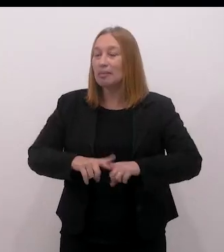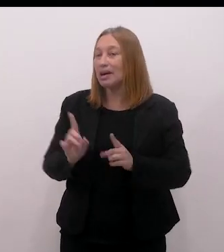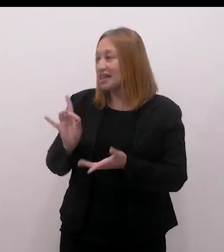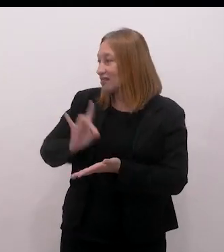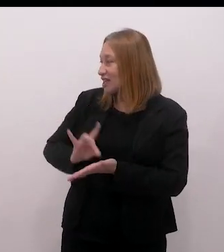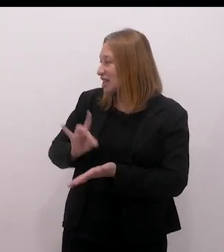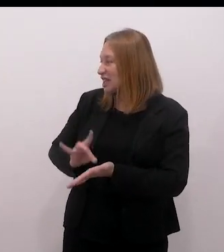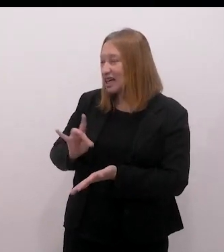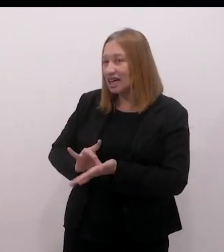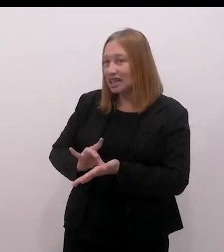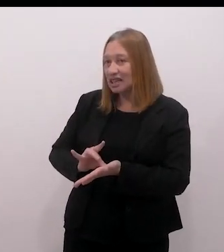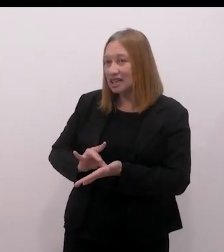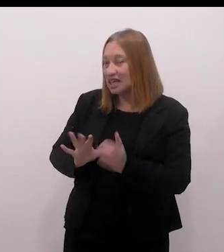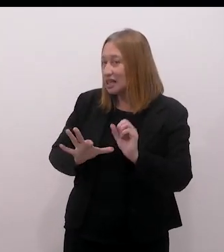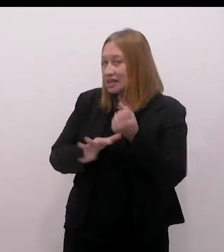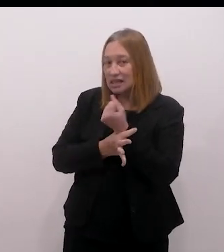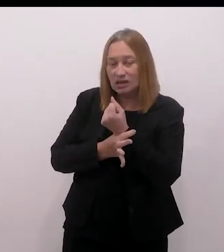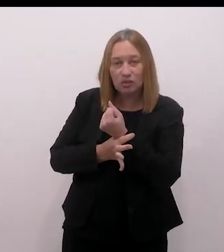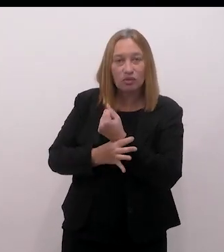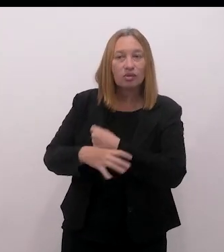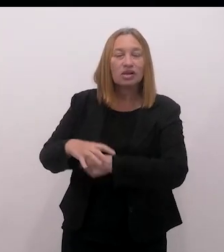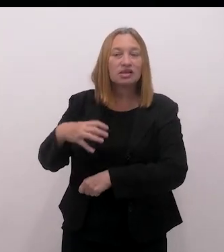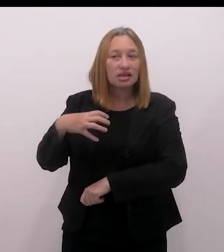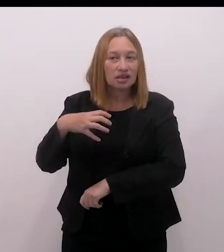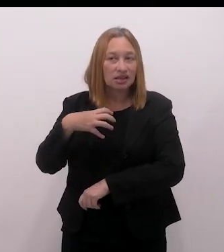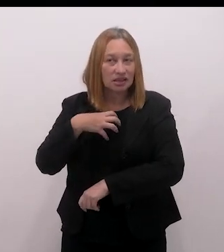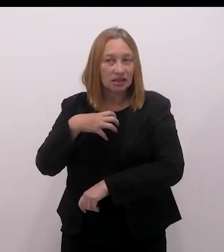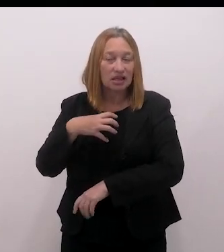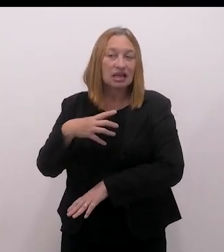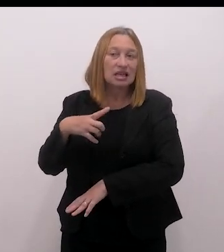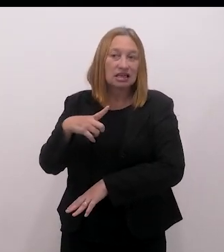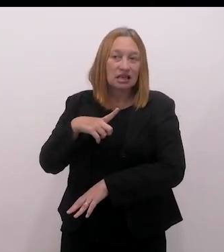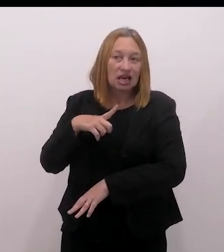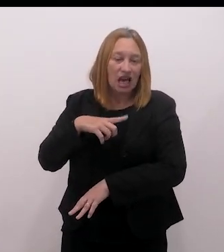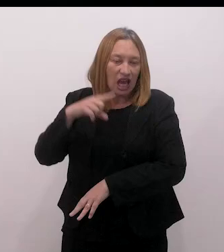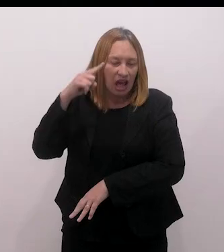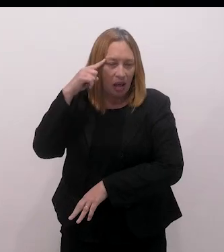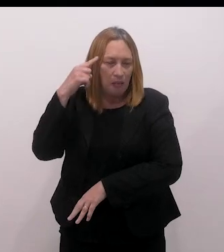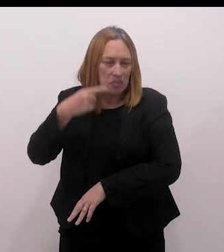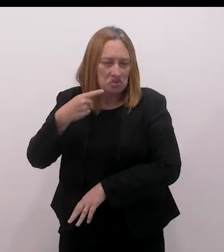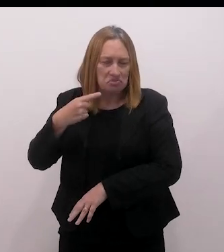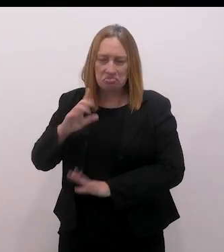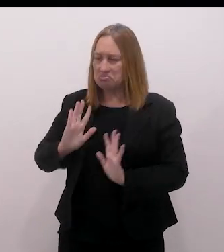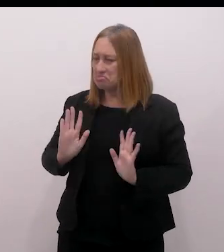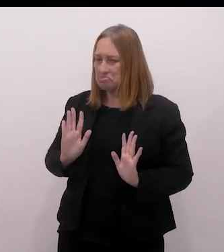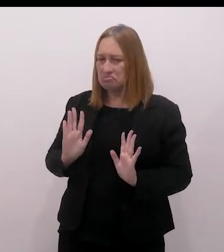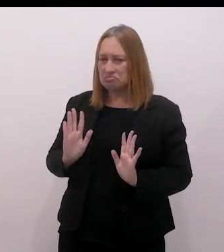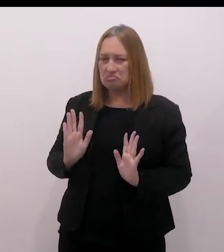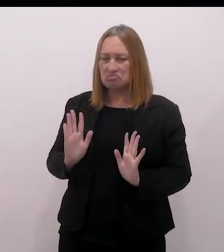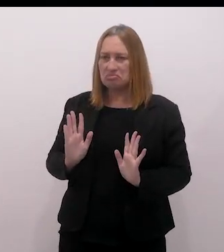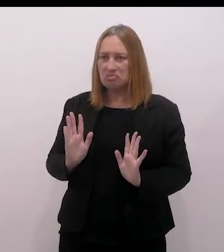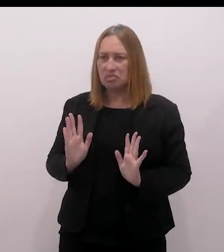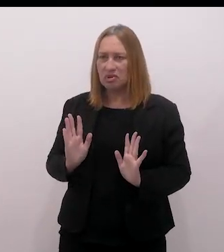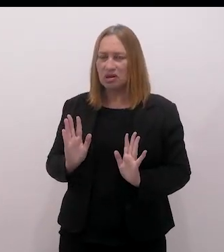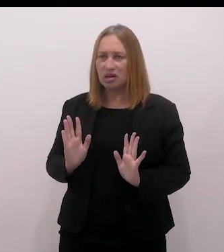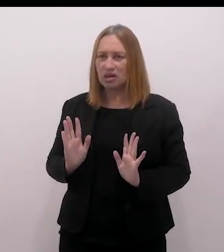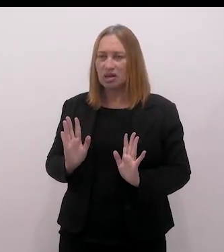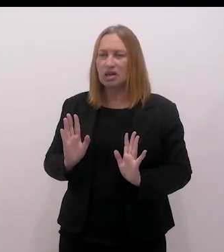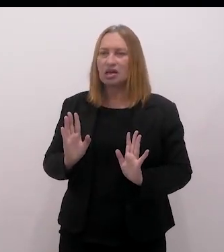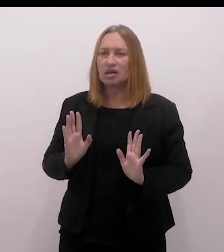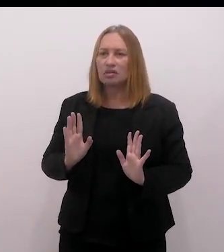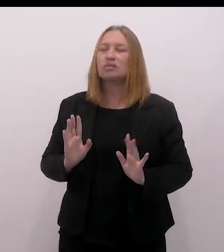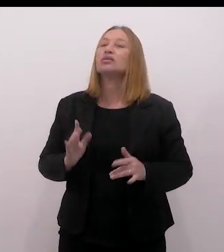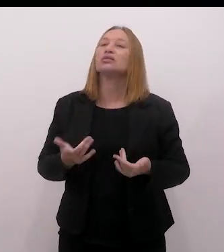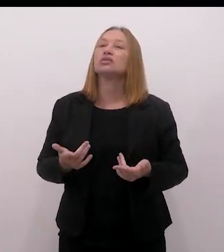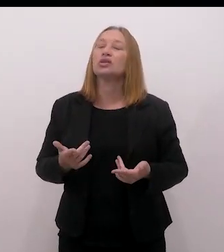mas que, na verdade, ela é totalmente segura de si, absolutamente dona da sua autoestima,